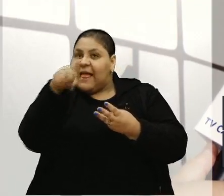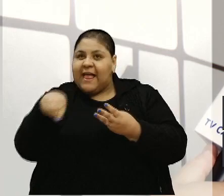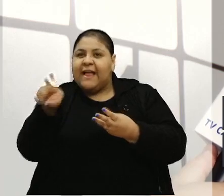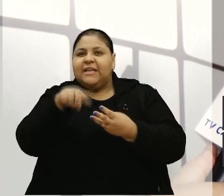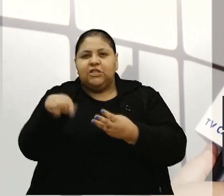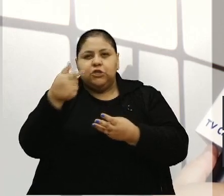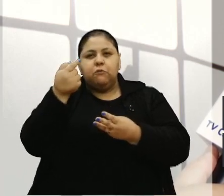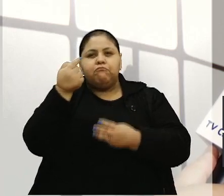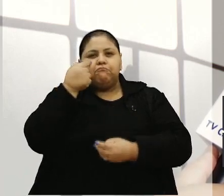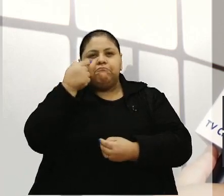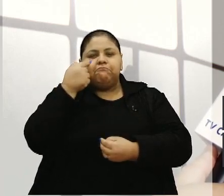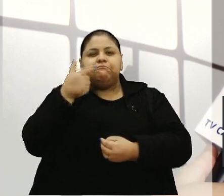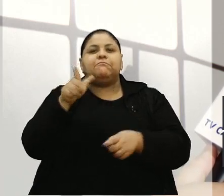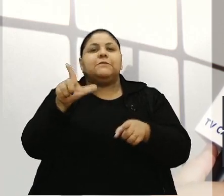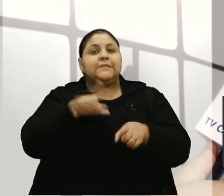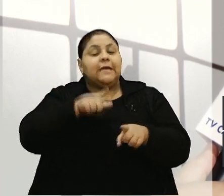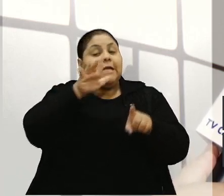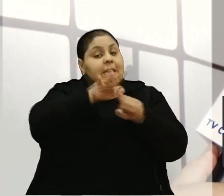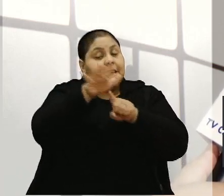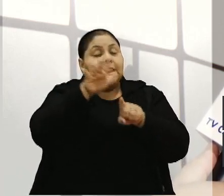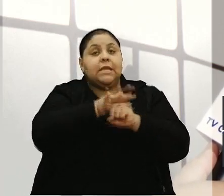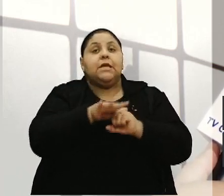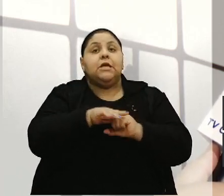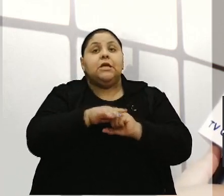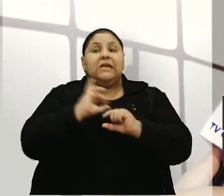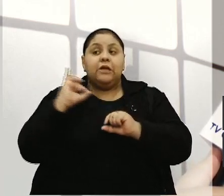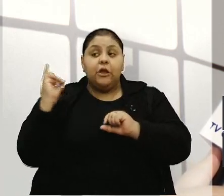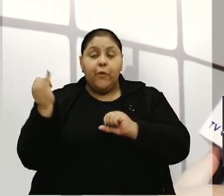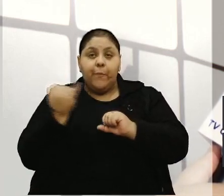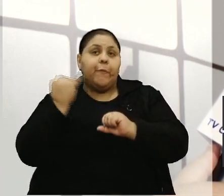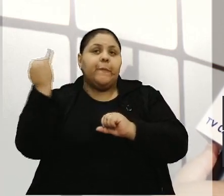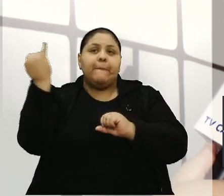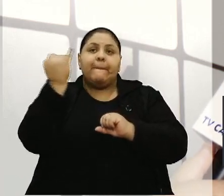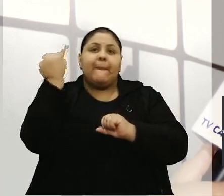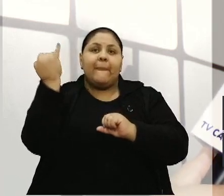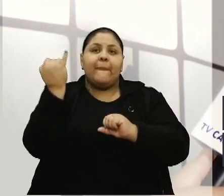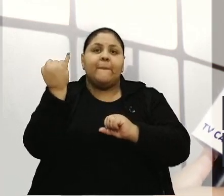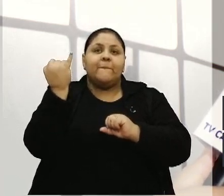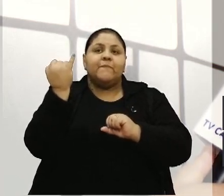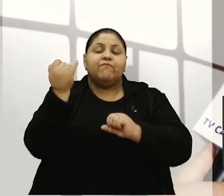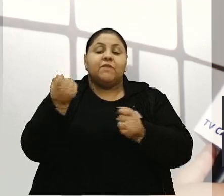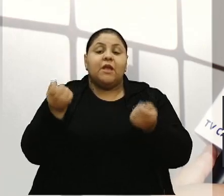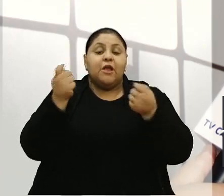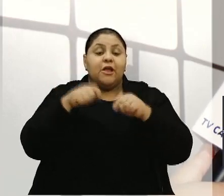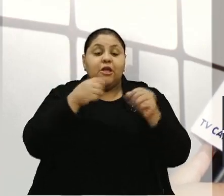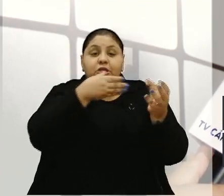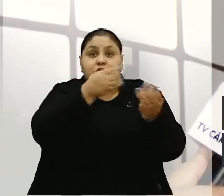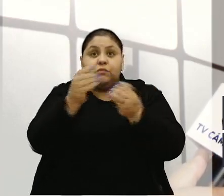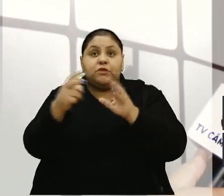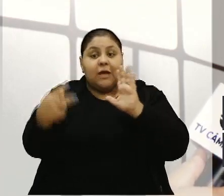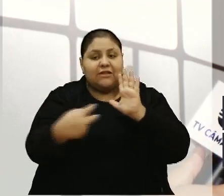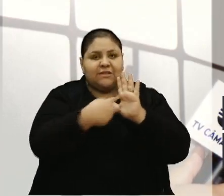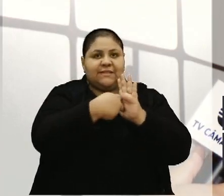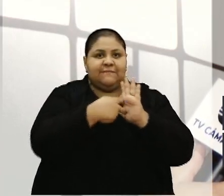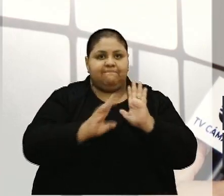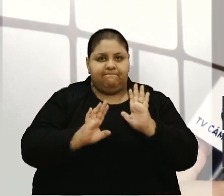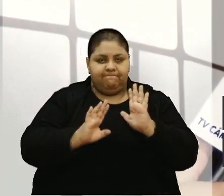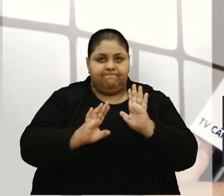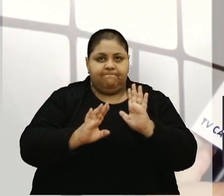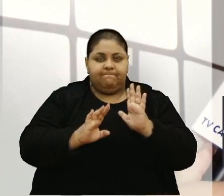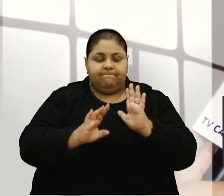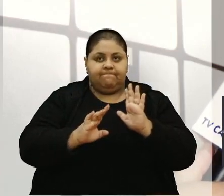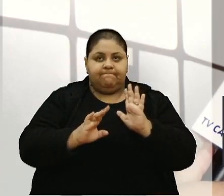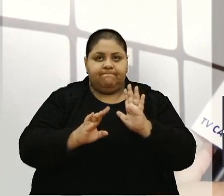têm demandas que são extremamente importantes e demandam muito a nossa atenção,